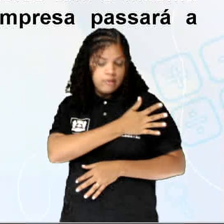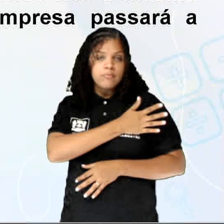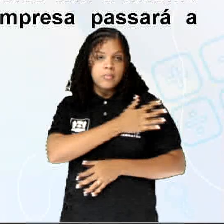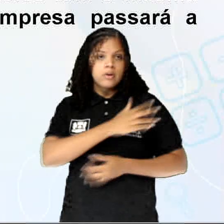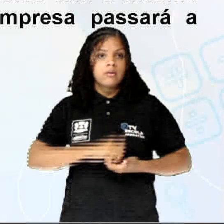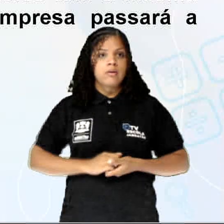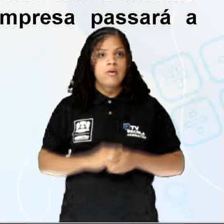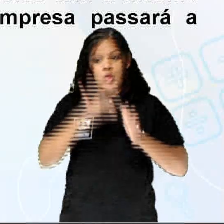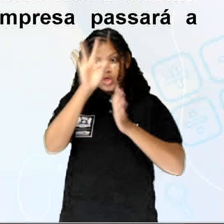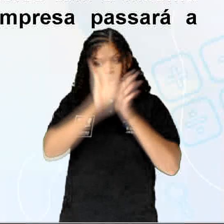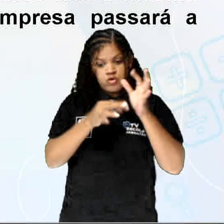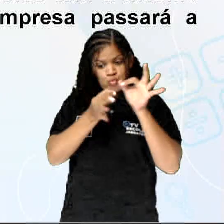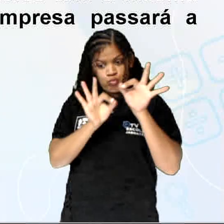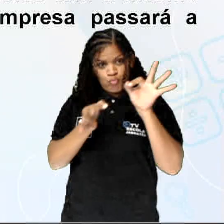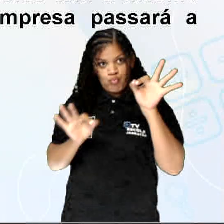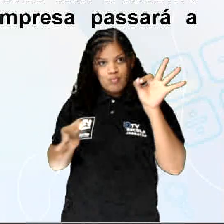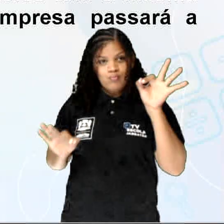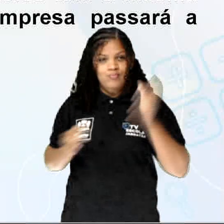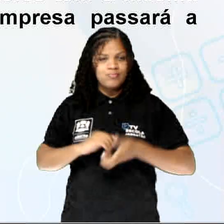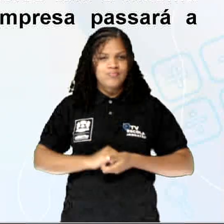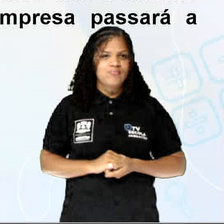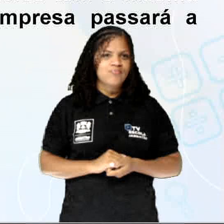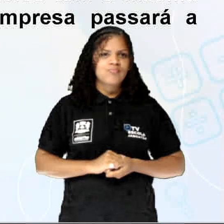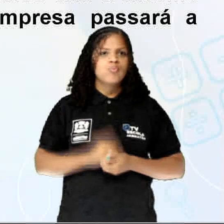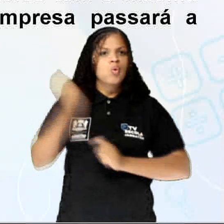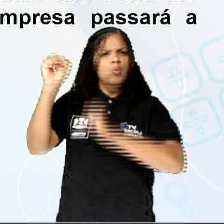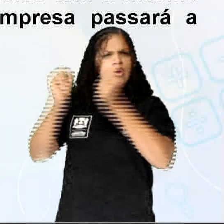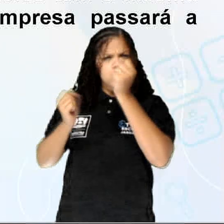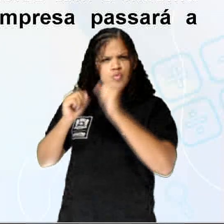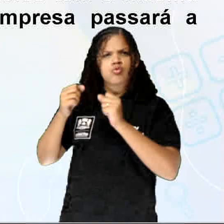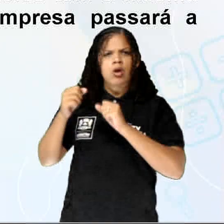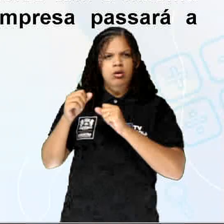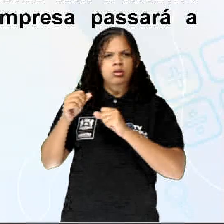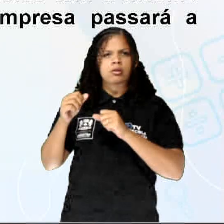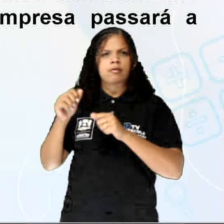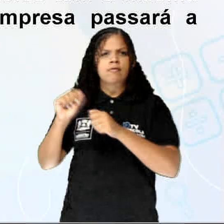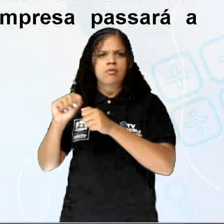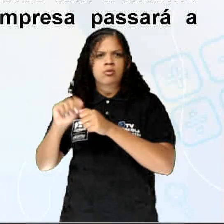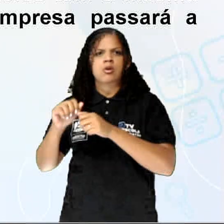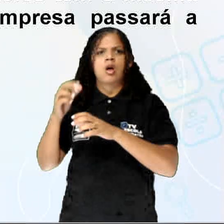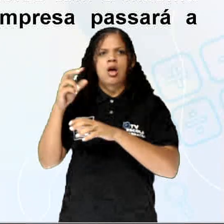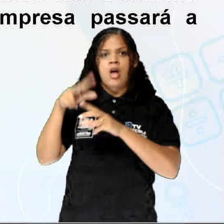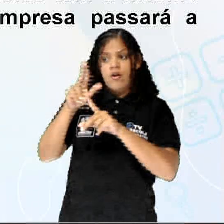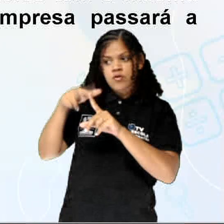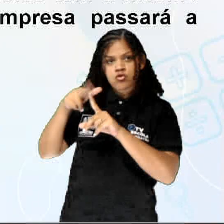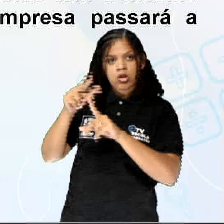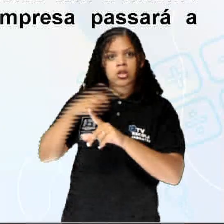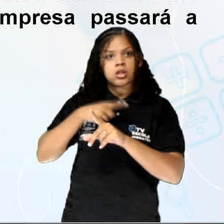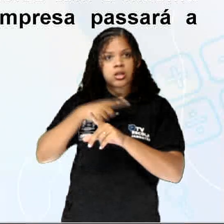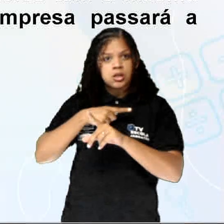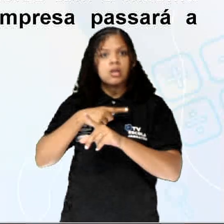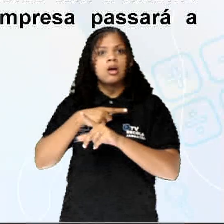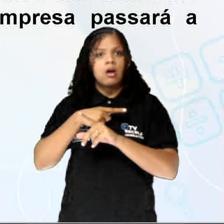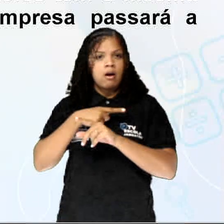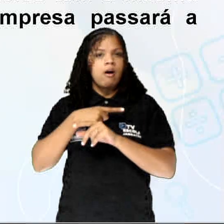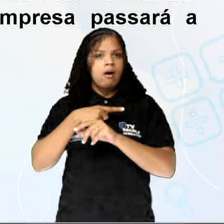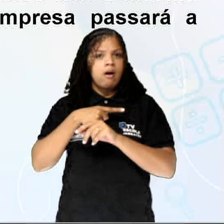igual a 20 sobre 21. E agora a gente aplica a regrinha de 3, tá? Cruzando, né? 20 pega o